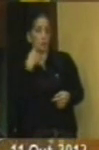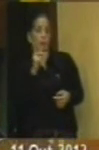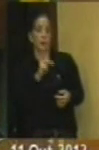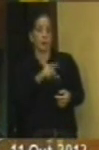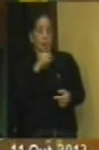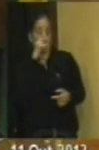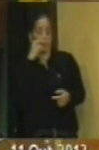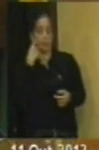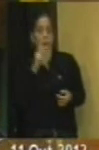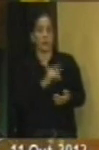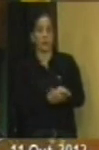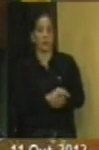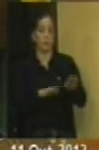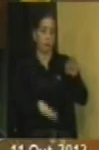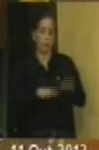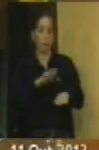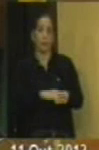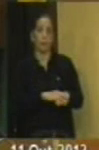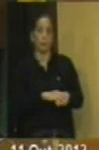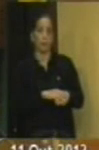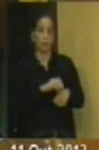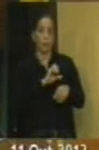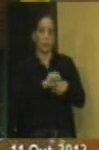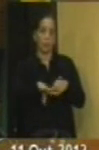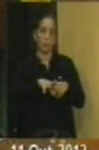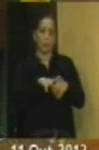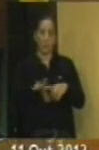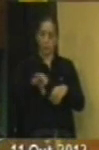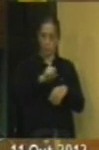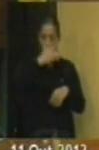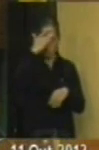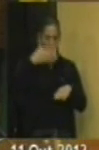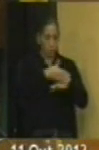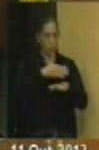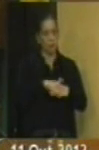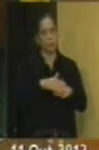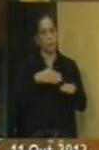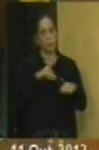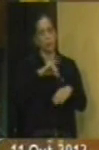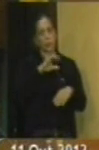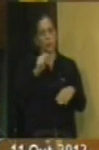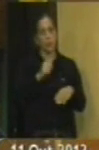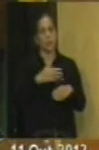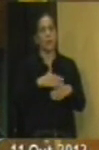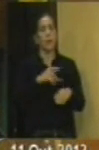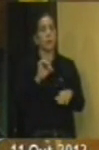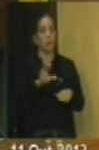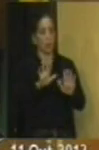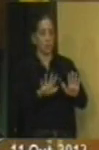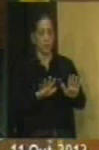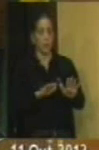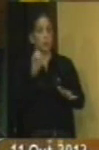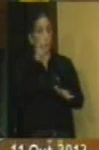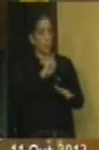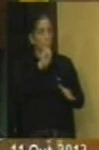essa arrogância talvez contamine o governo que aí está entrando é muito ruim para quem está começando como vice-prefeito apenas e é um